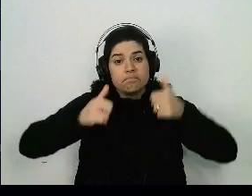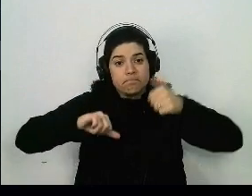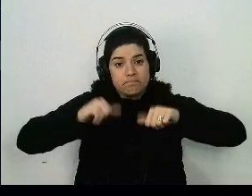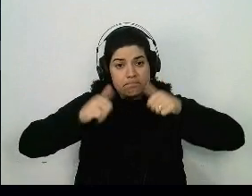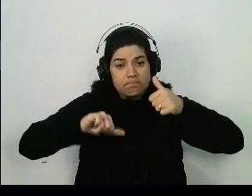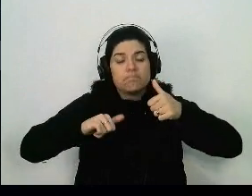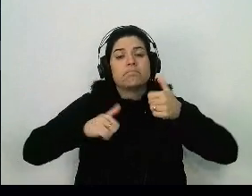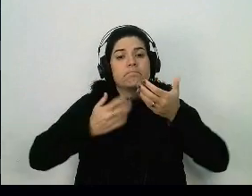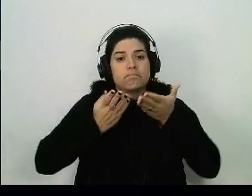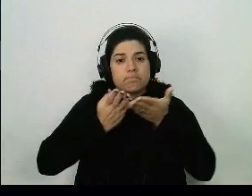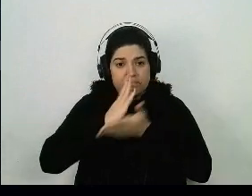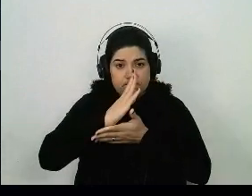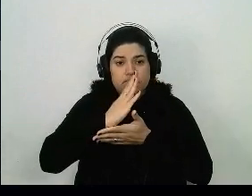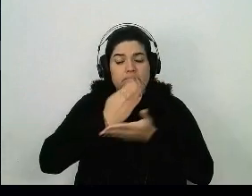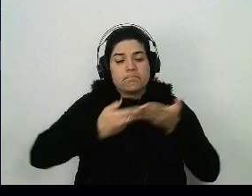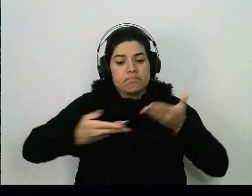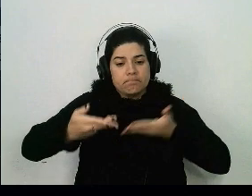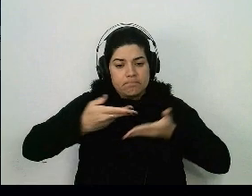Temos a